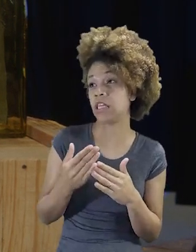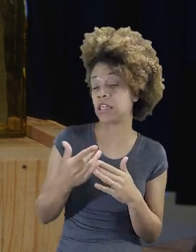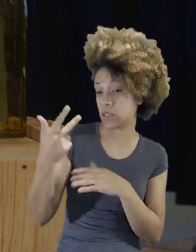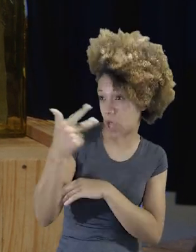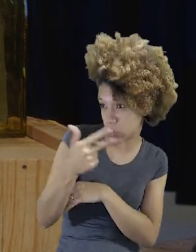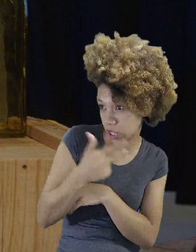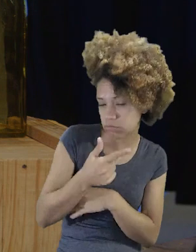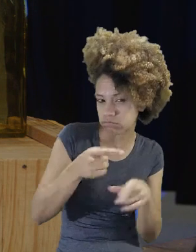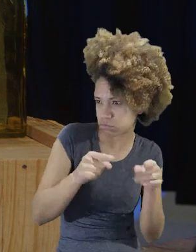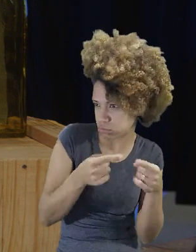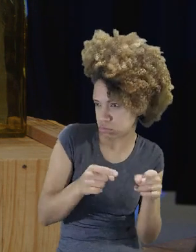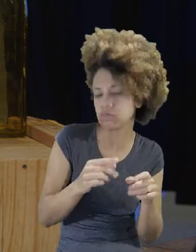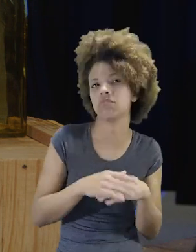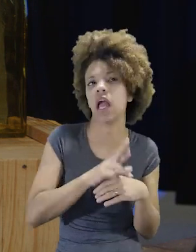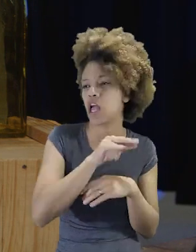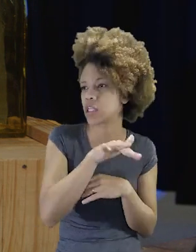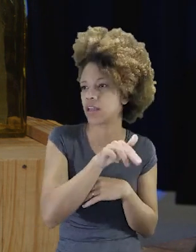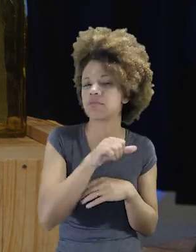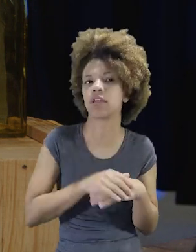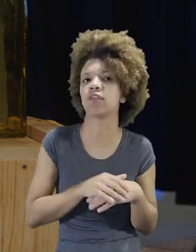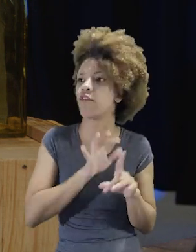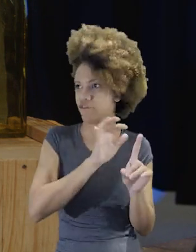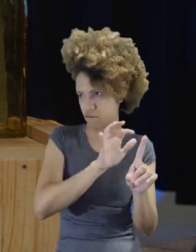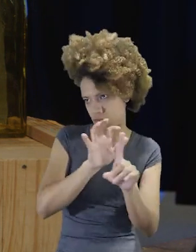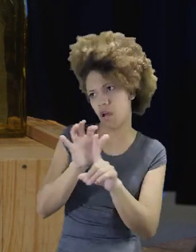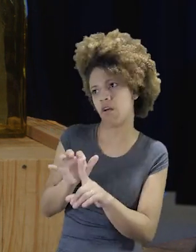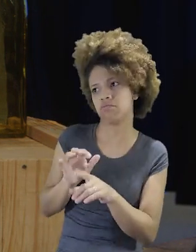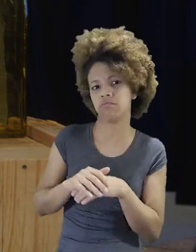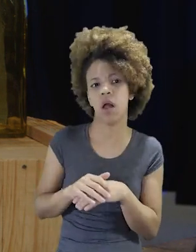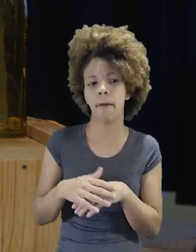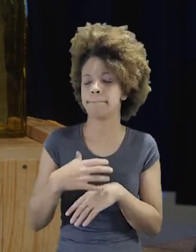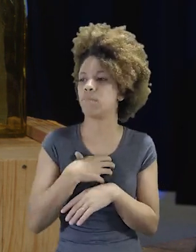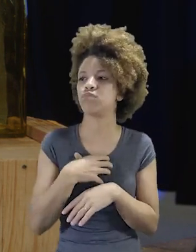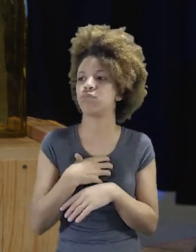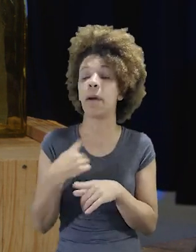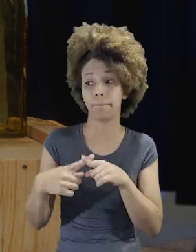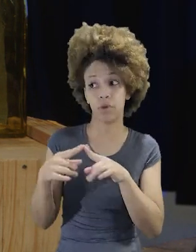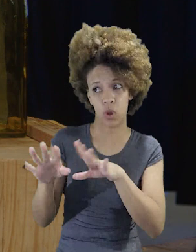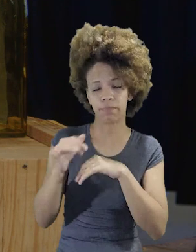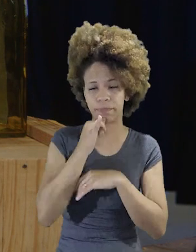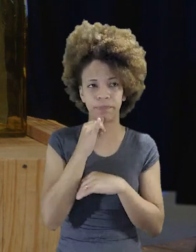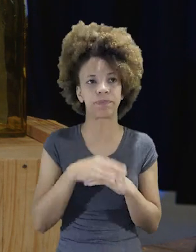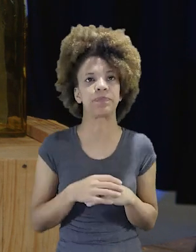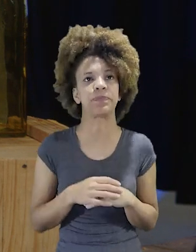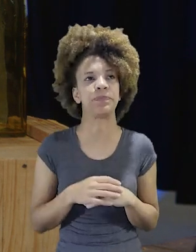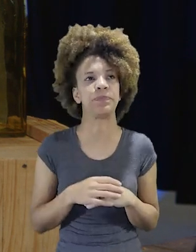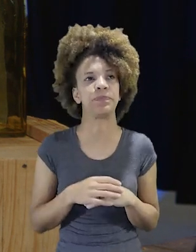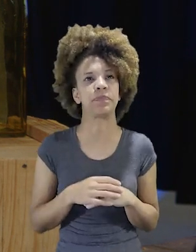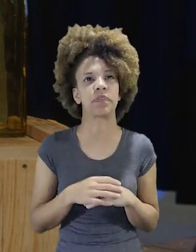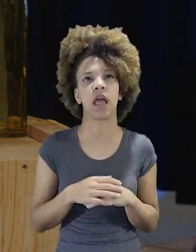influenciada pelo tipo de né porque assim cara é são diferentes leis são diferentes